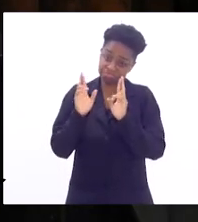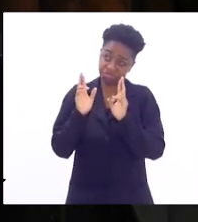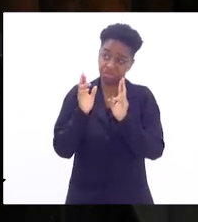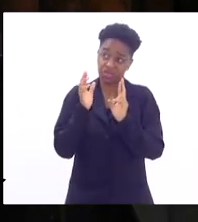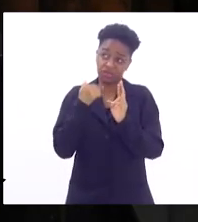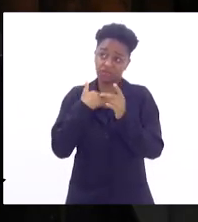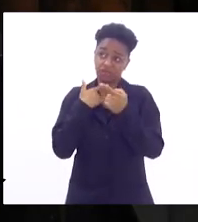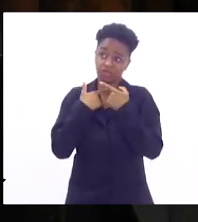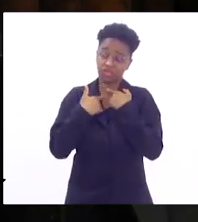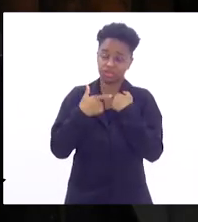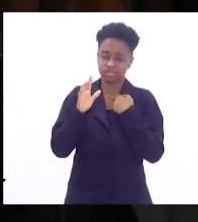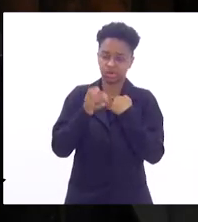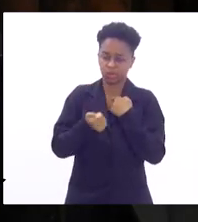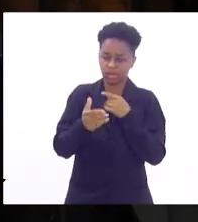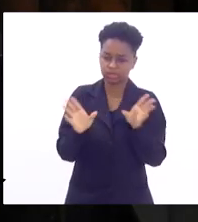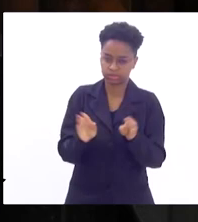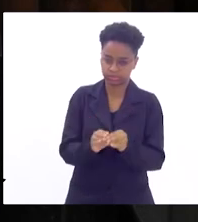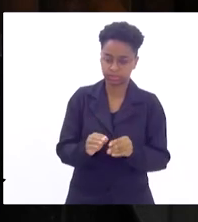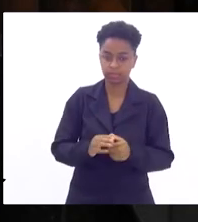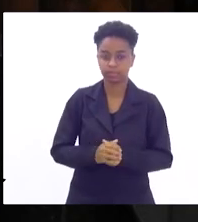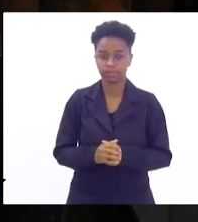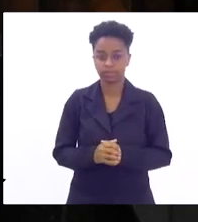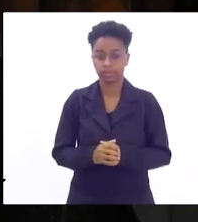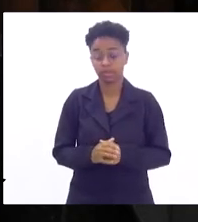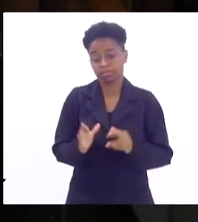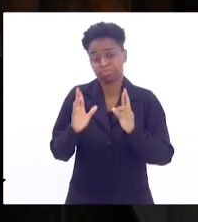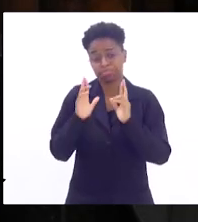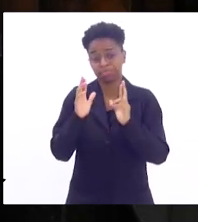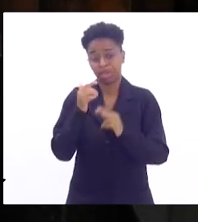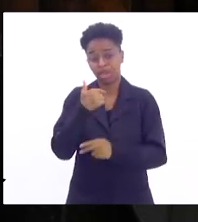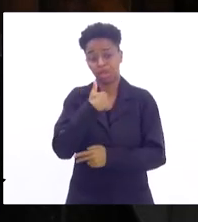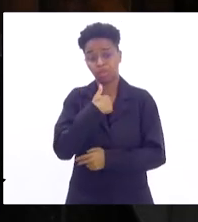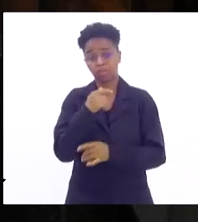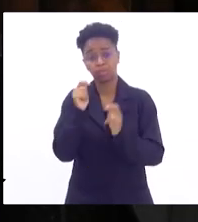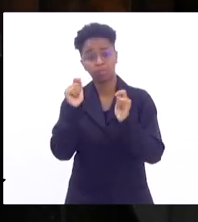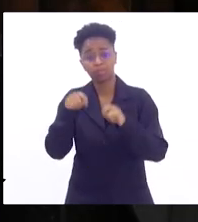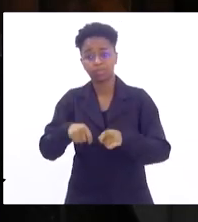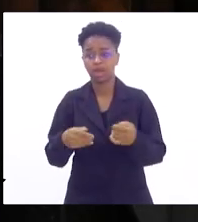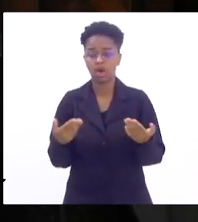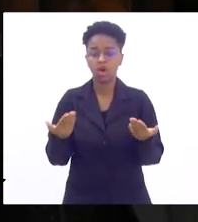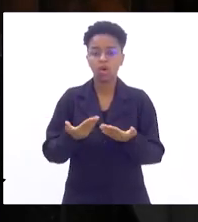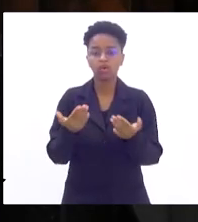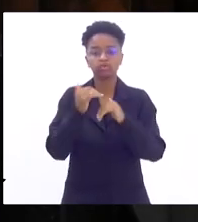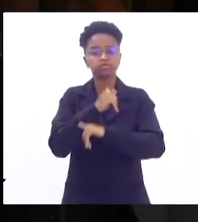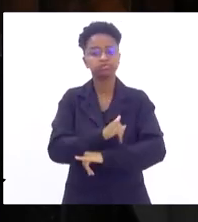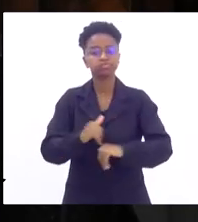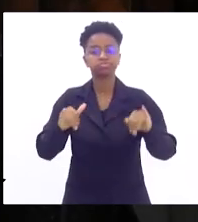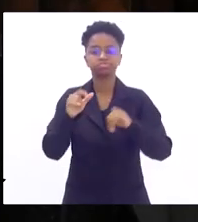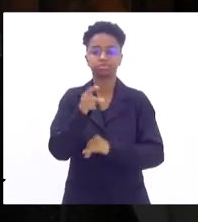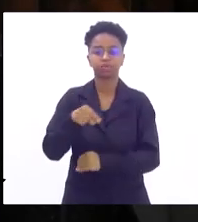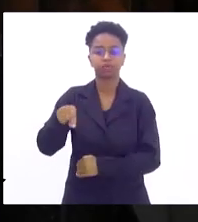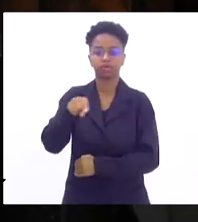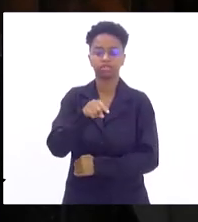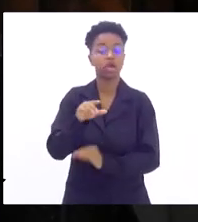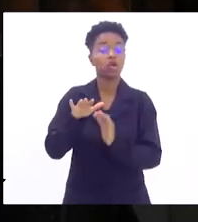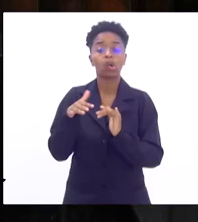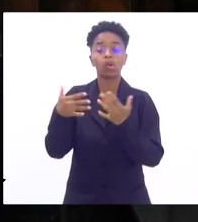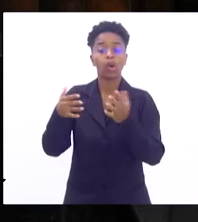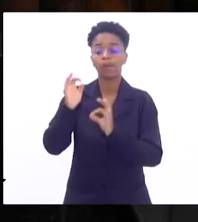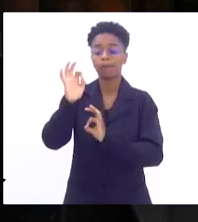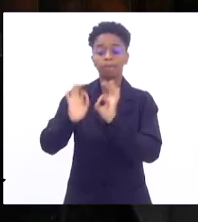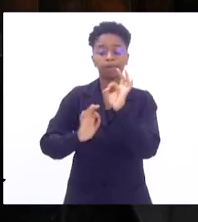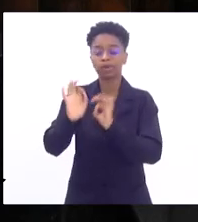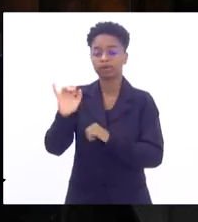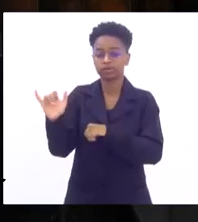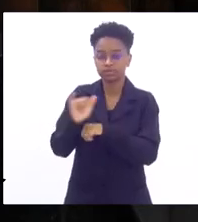presidente para encerrar que eu pudesse aqui hoje está dizendo para vossa excelência Qual é o planejamento